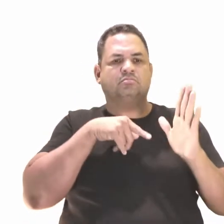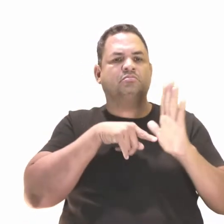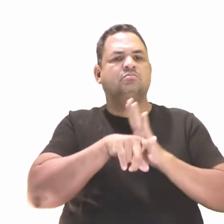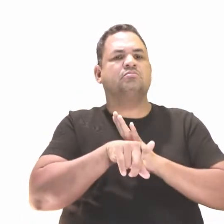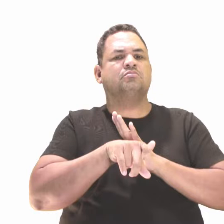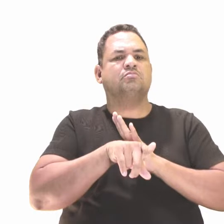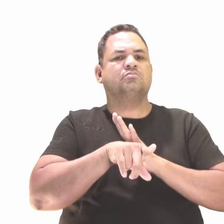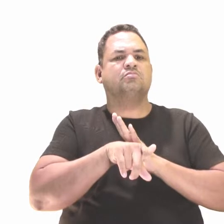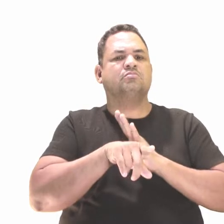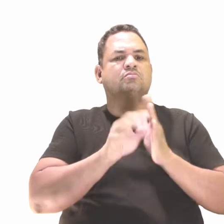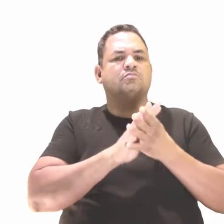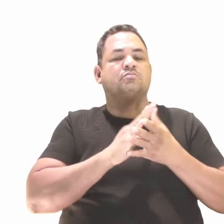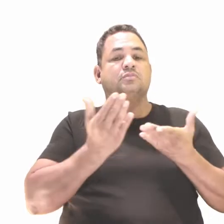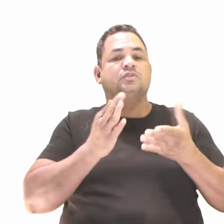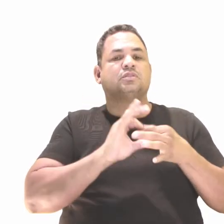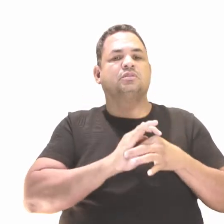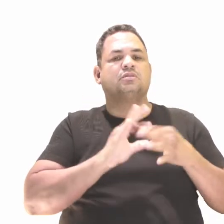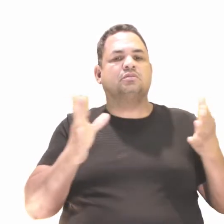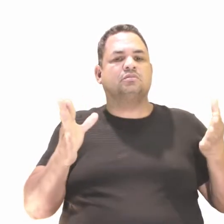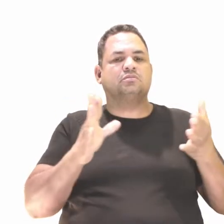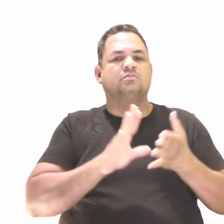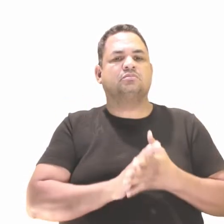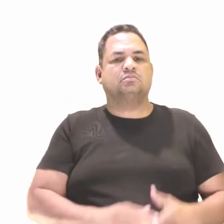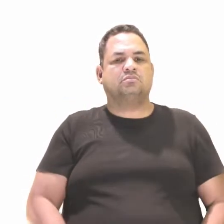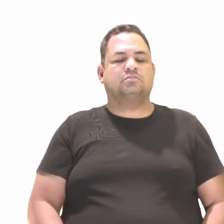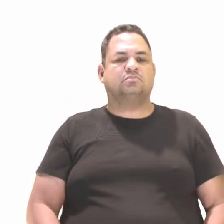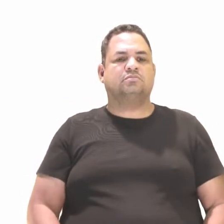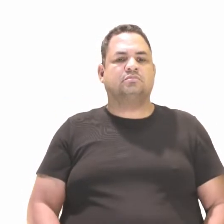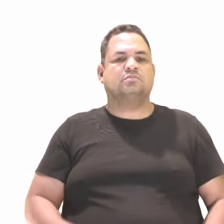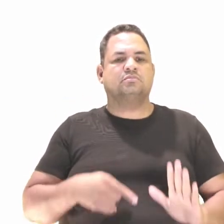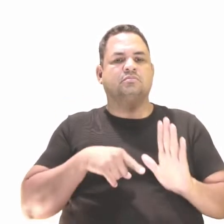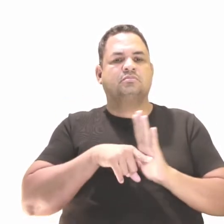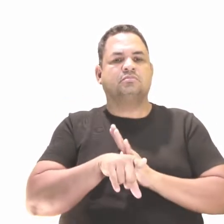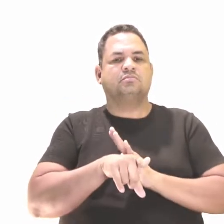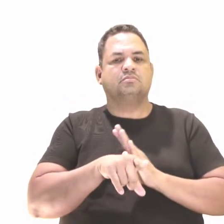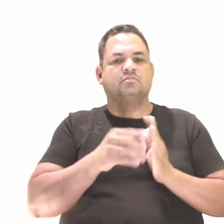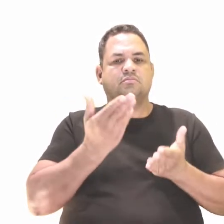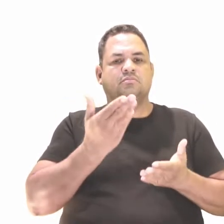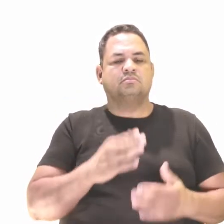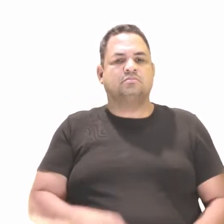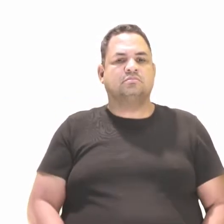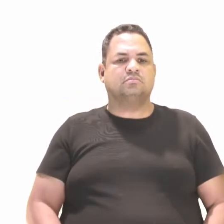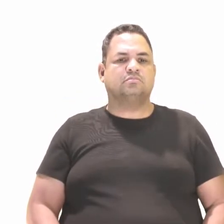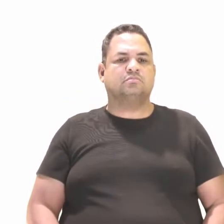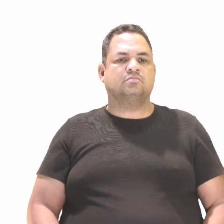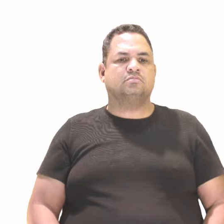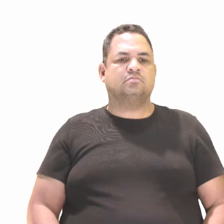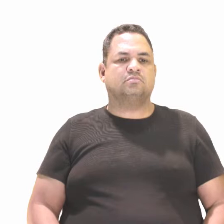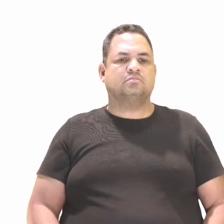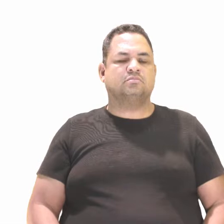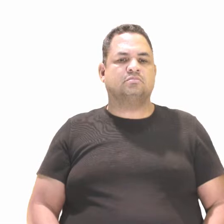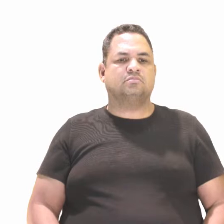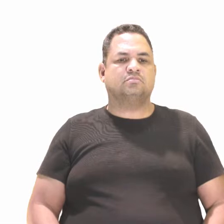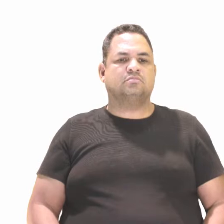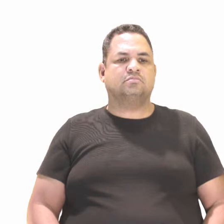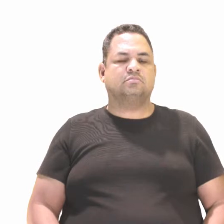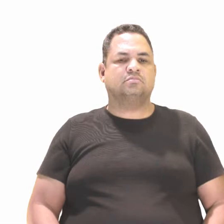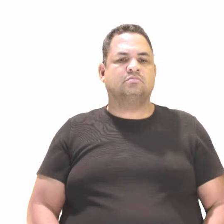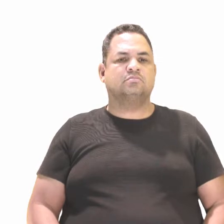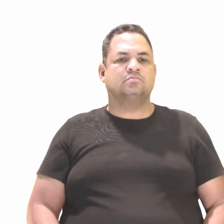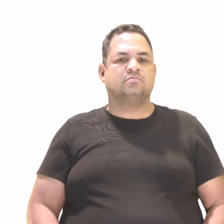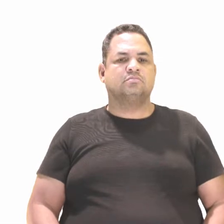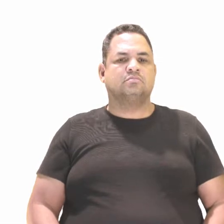a pessoa está livre. Are you free? Daí ela fala, ela vai especificar o dia.